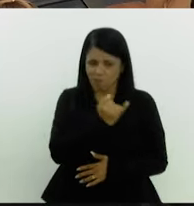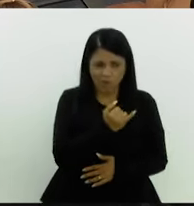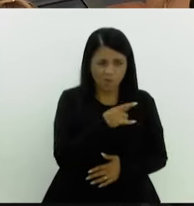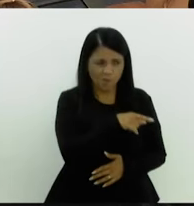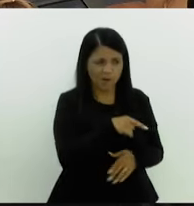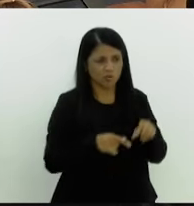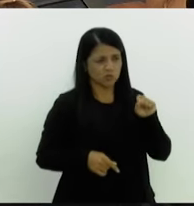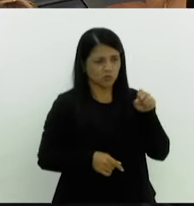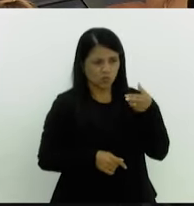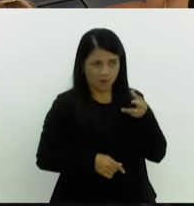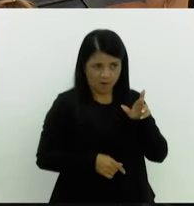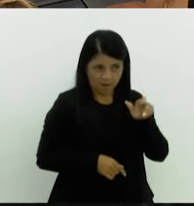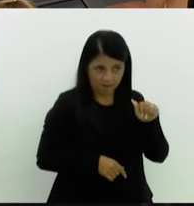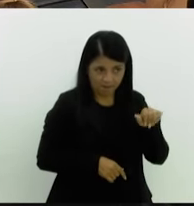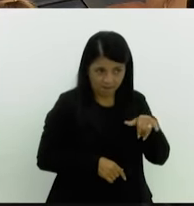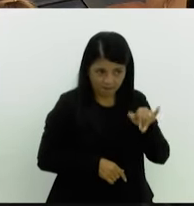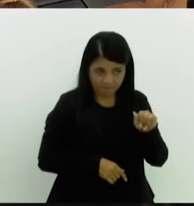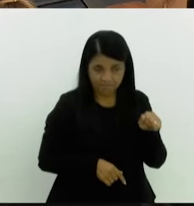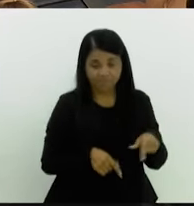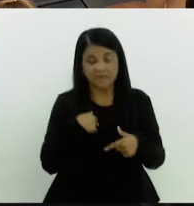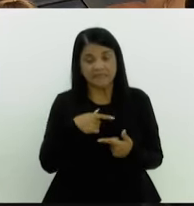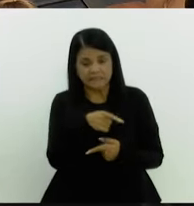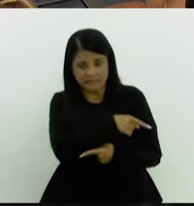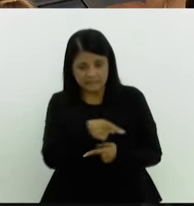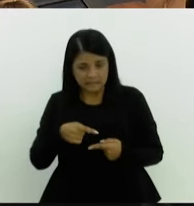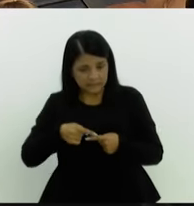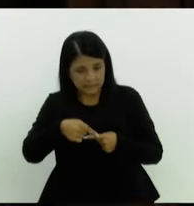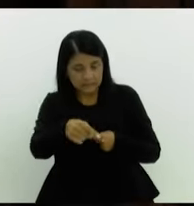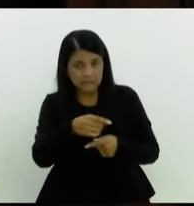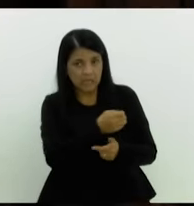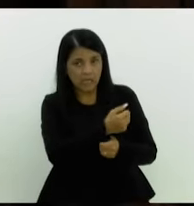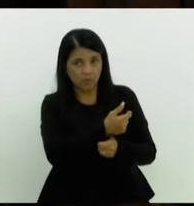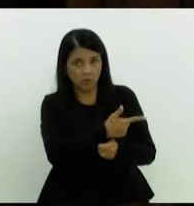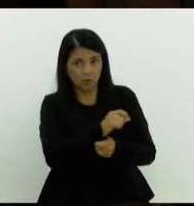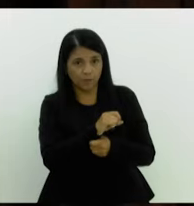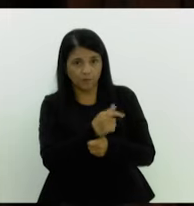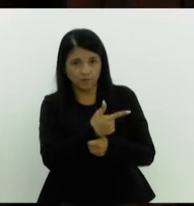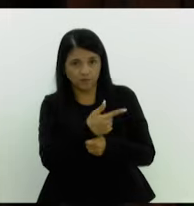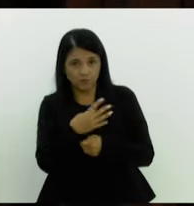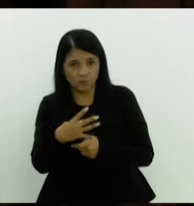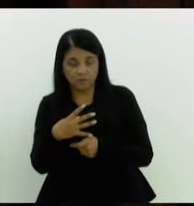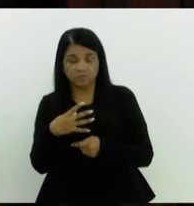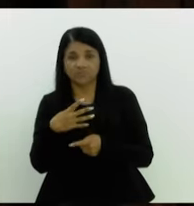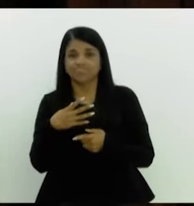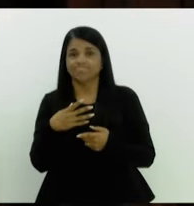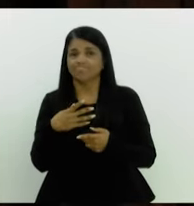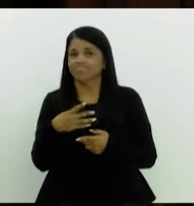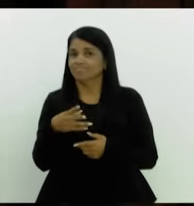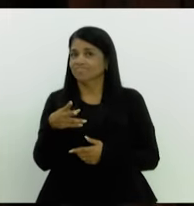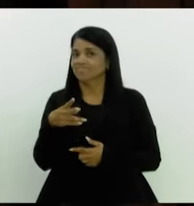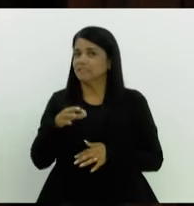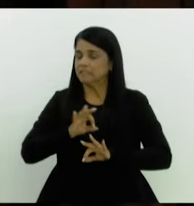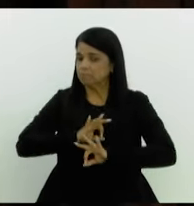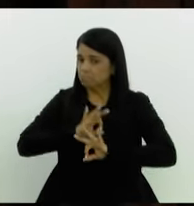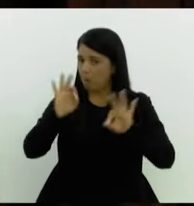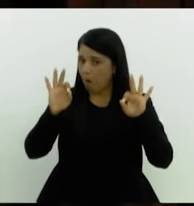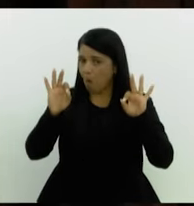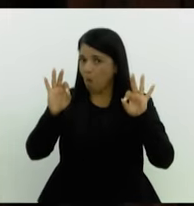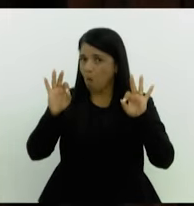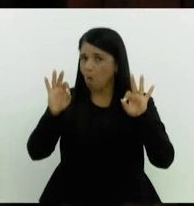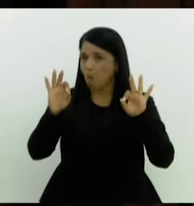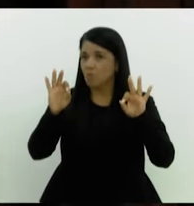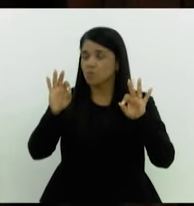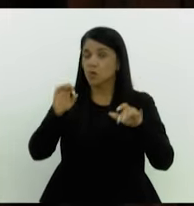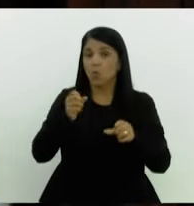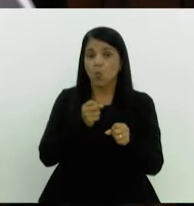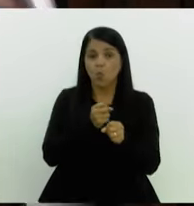Soraia esse ano vai ser histórico no mundo porque é o ano